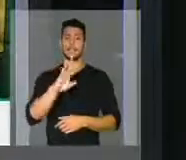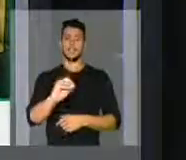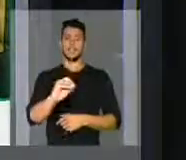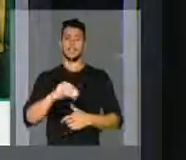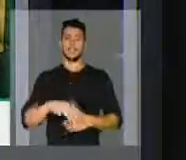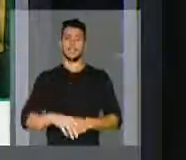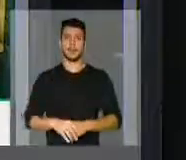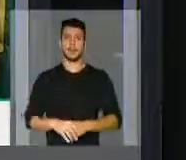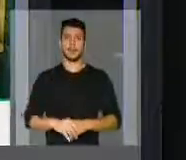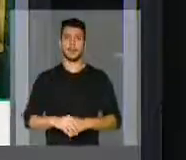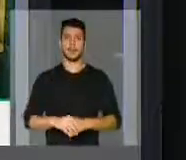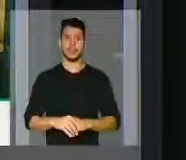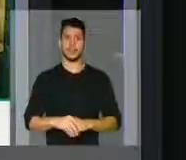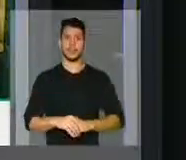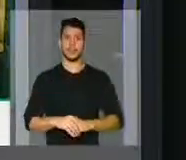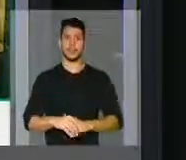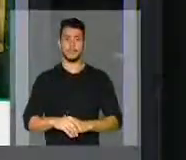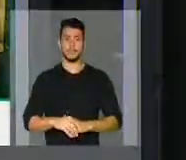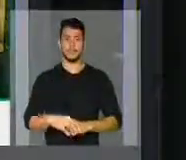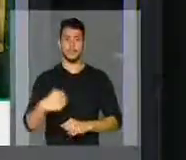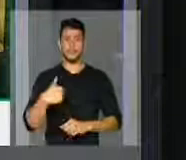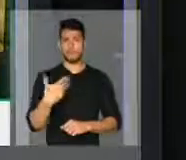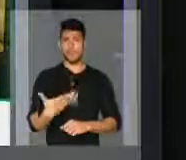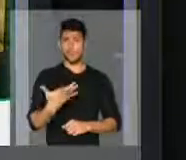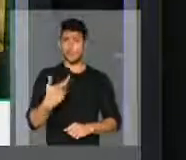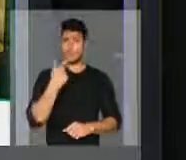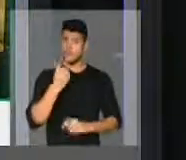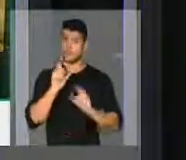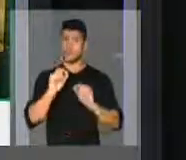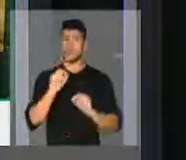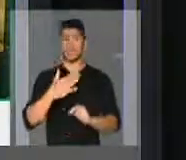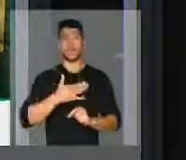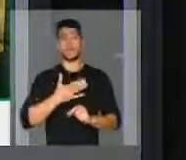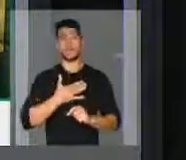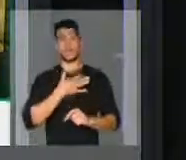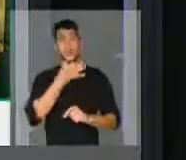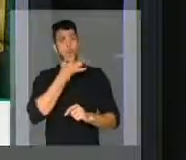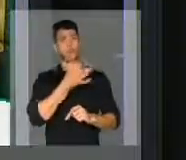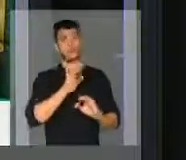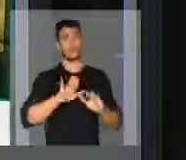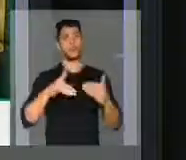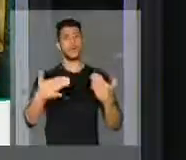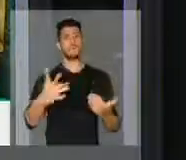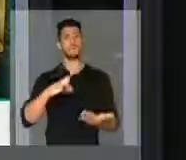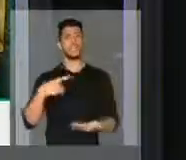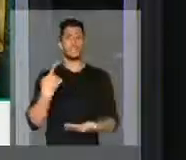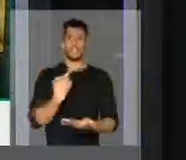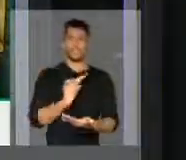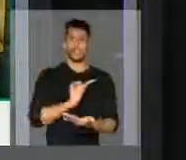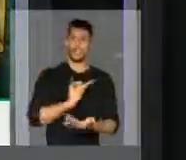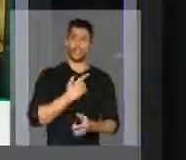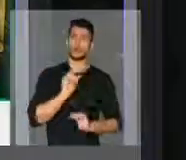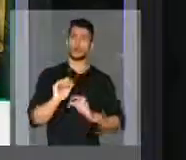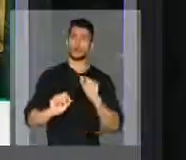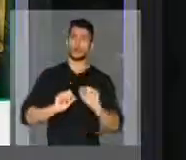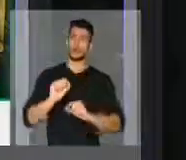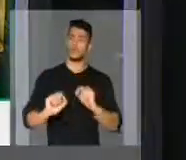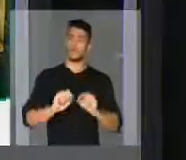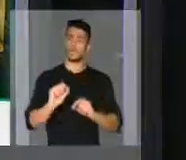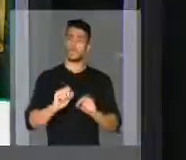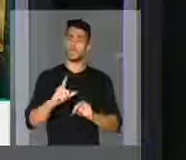dizer àqueles que discordam dos meus pontos de vista, que quando nós fizemos um referendo em 2005,